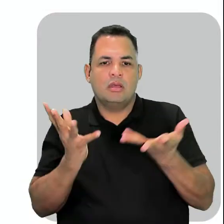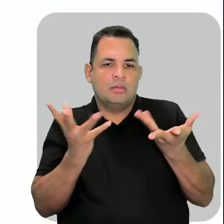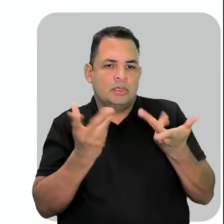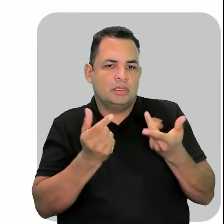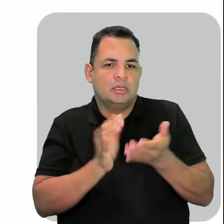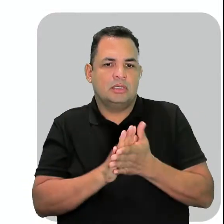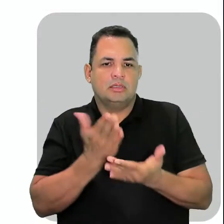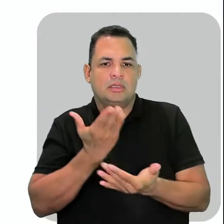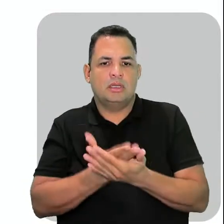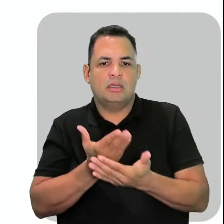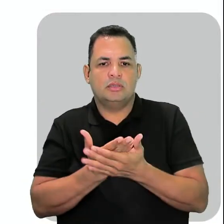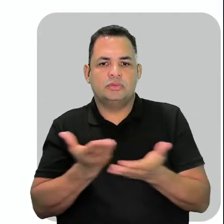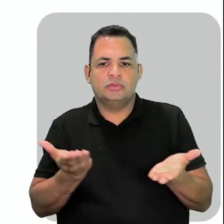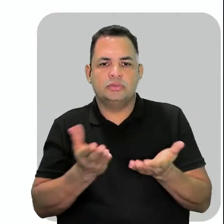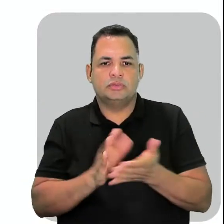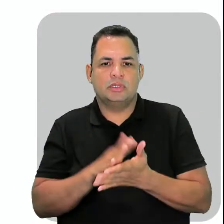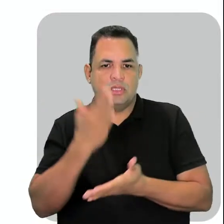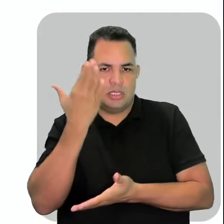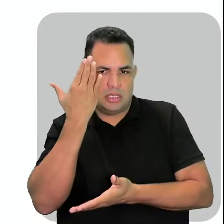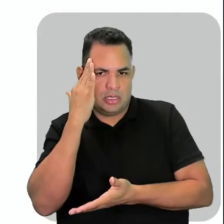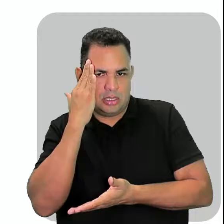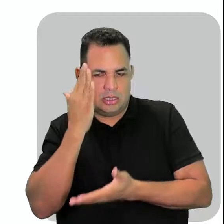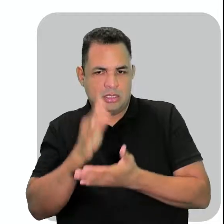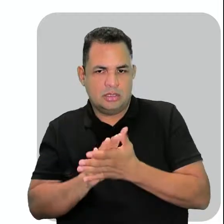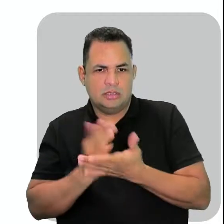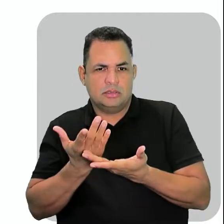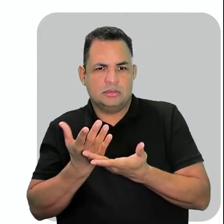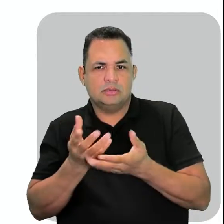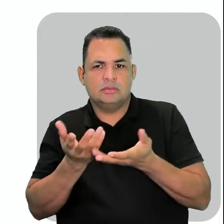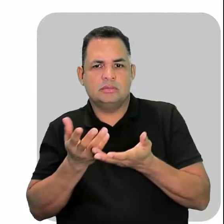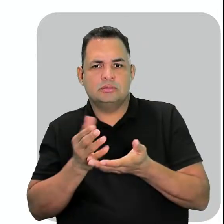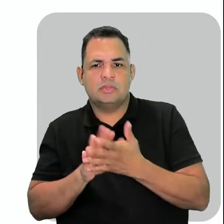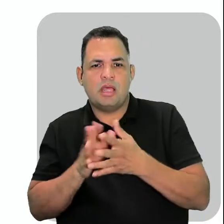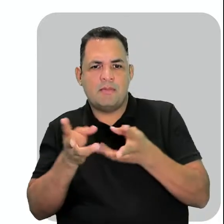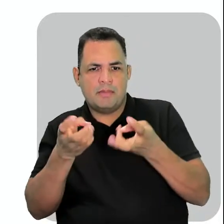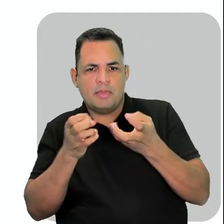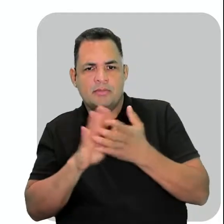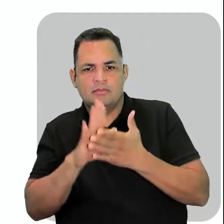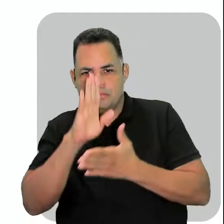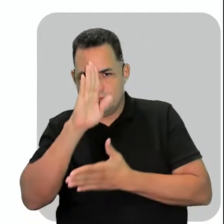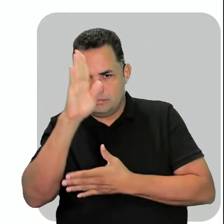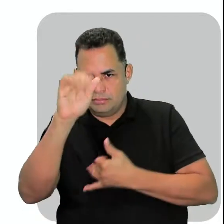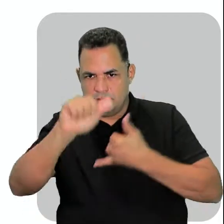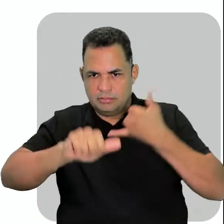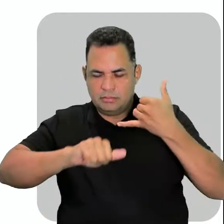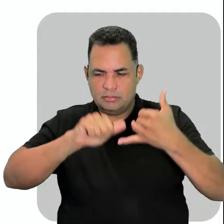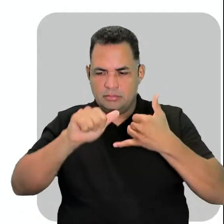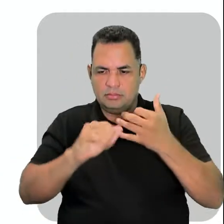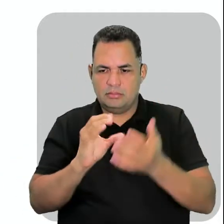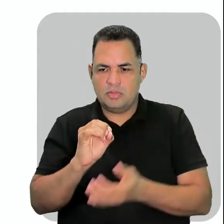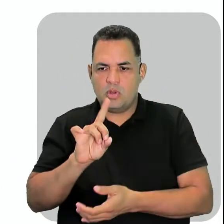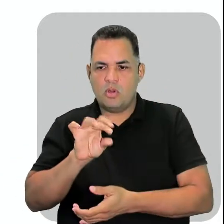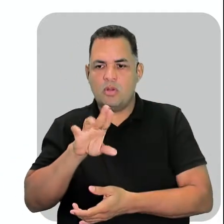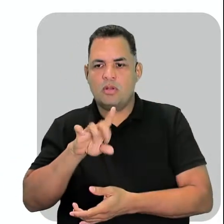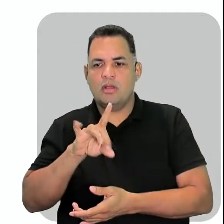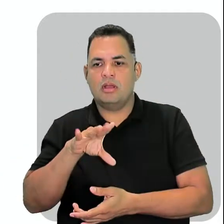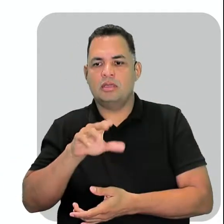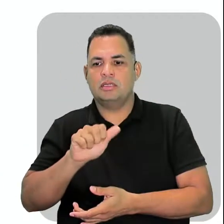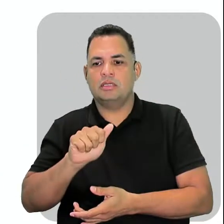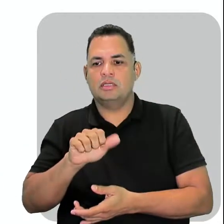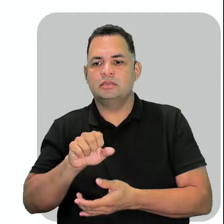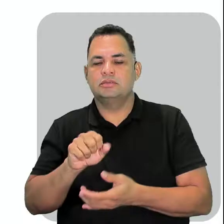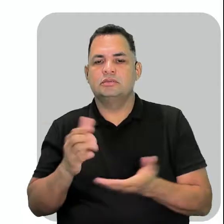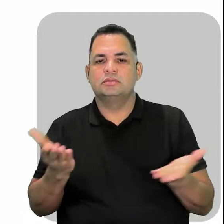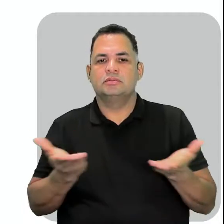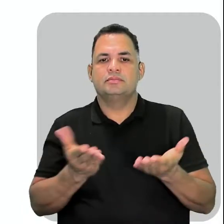da aula de hoje: compreender e identificar as principais reações orgânicas.